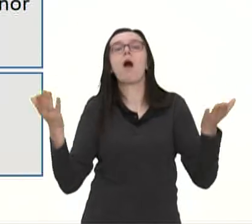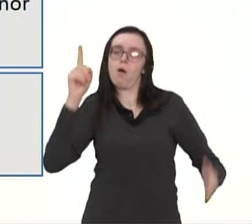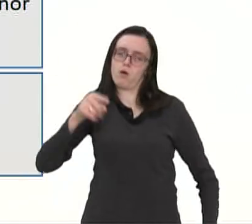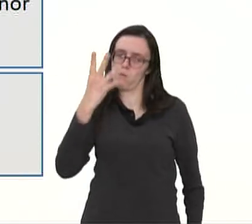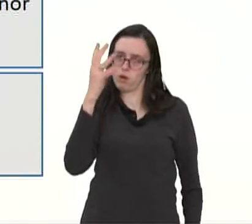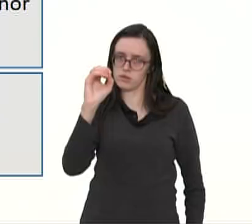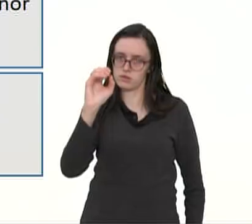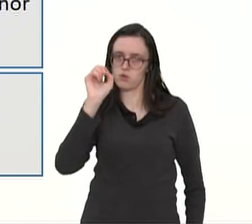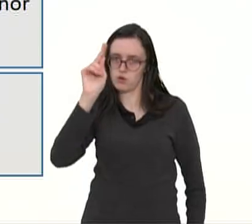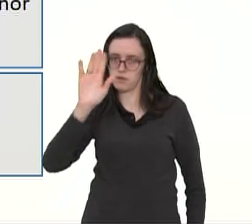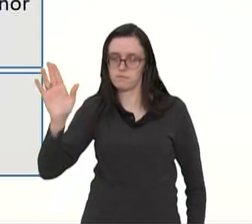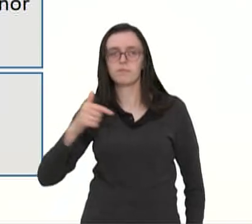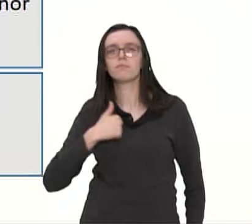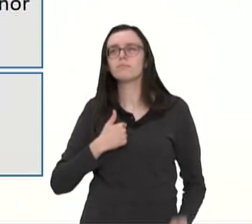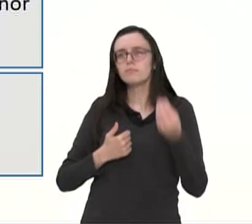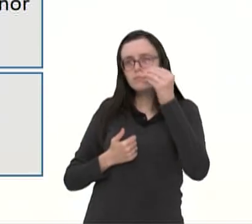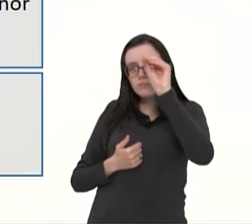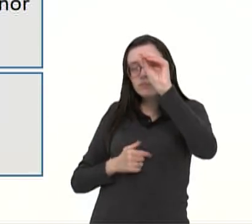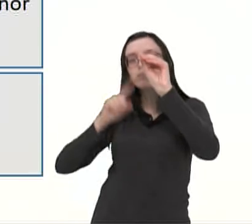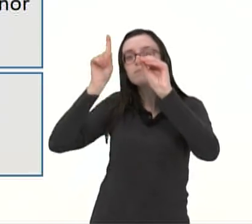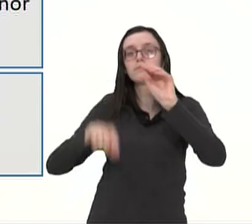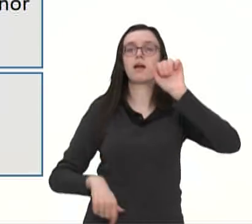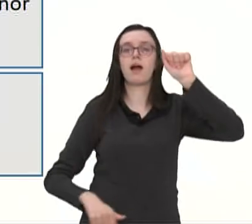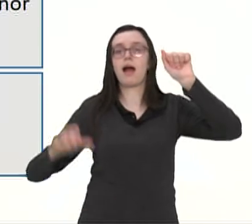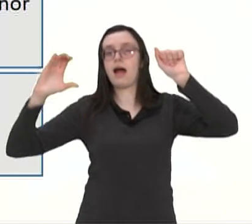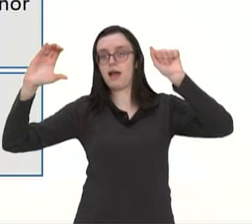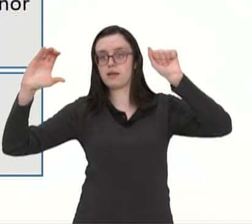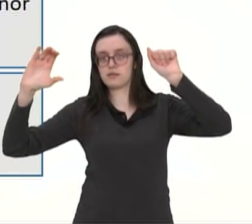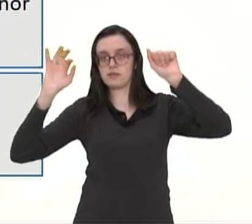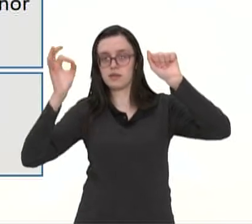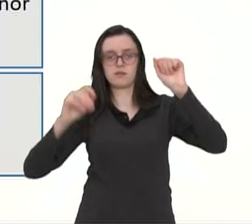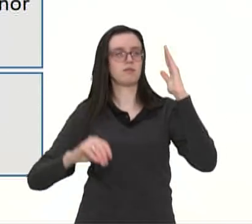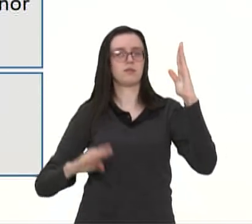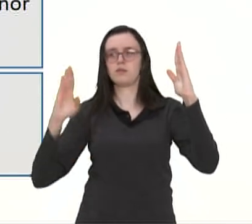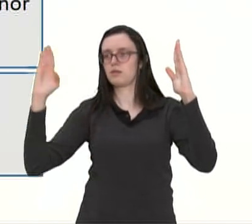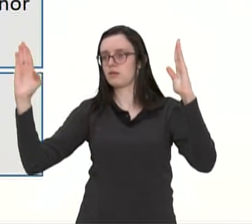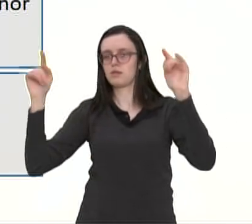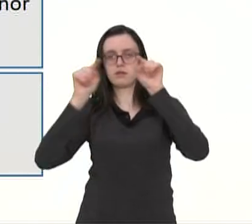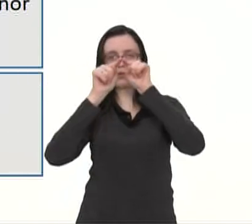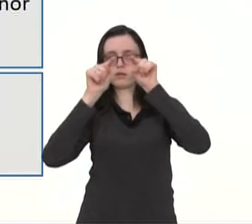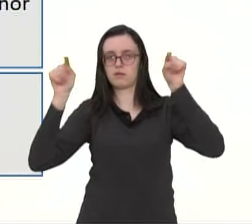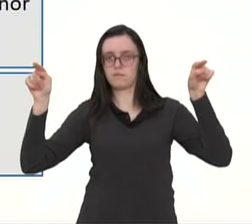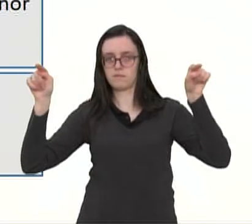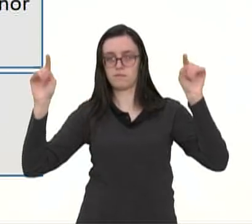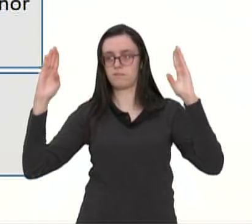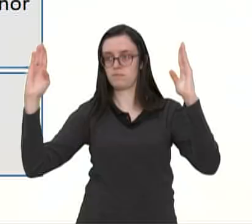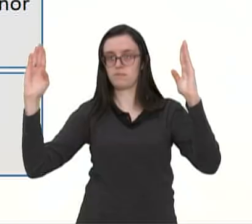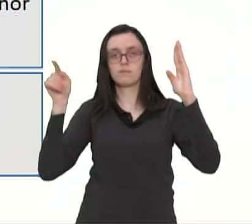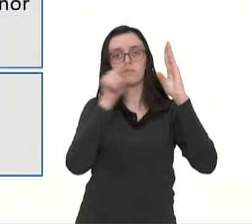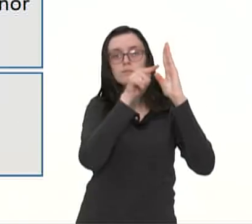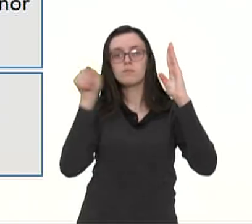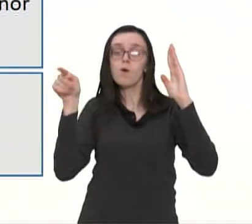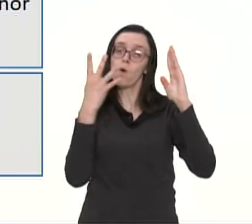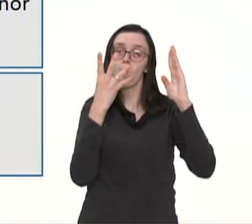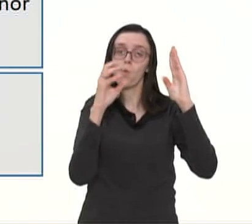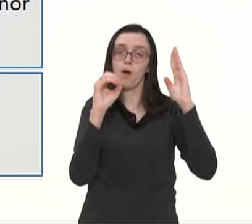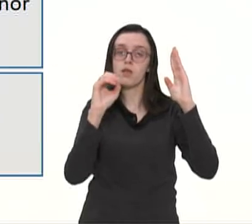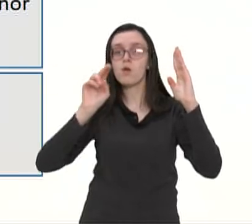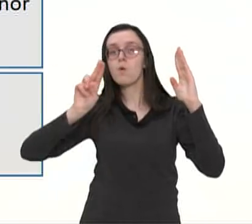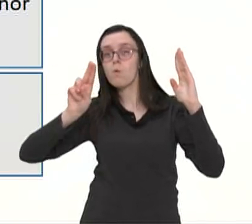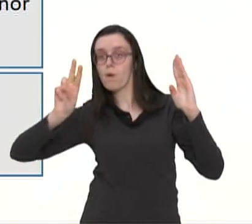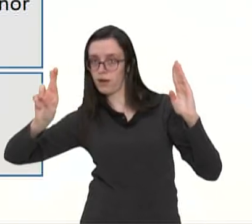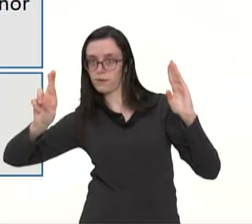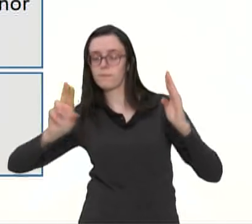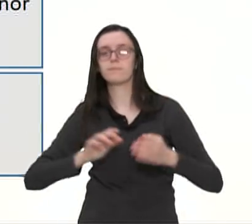40. Então, vou colocar lá, ó, o A e o C, um em cada extremidade do cromossomo. E essa distância entre eles é 40 unidades